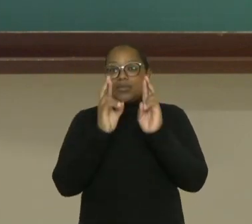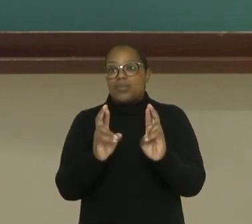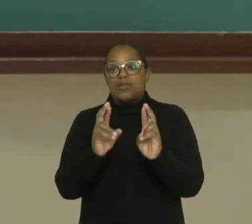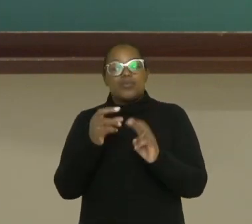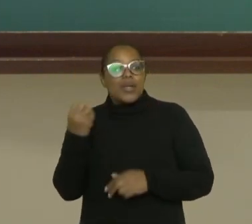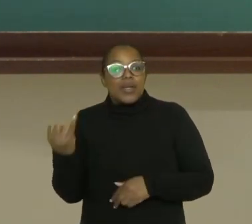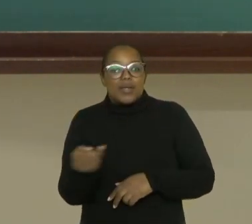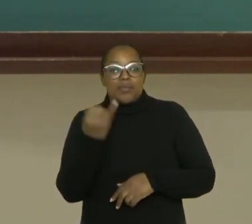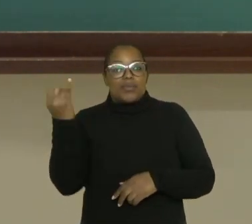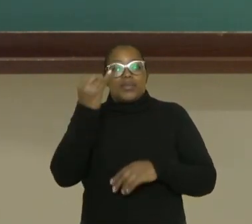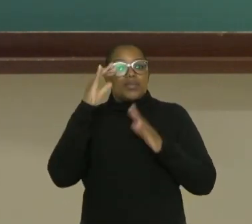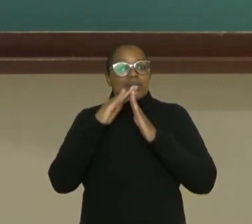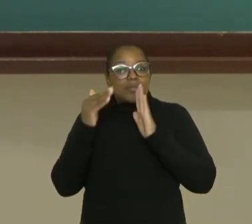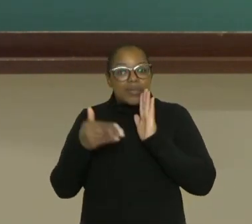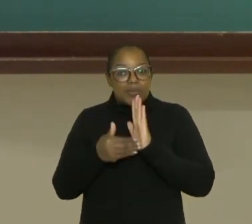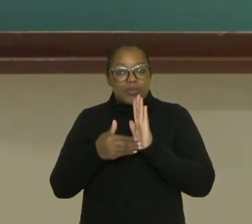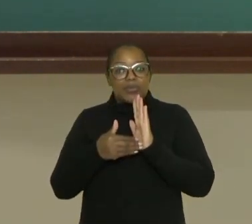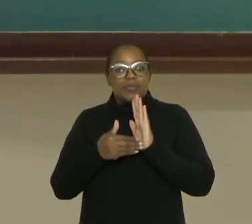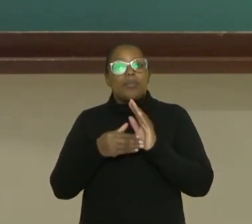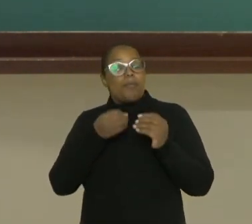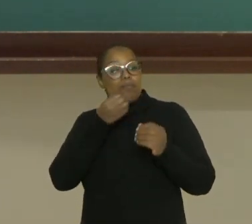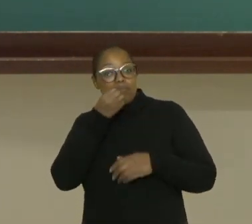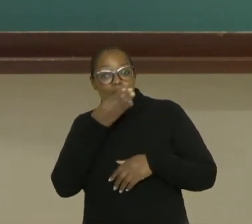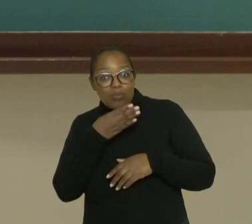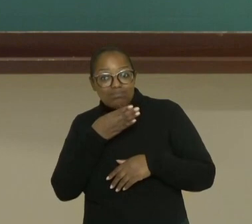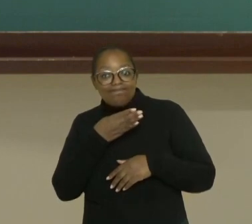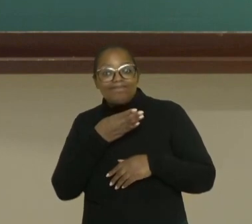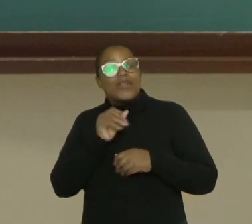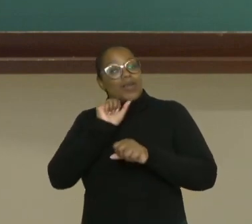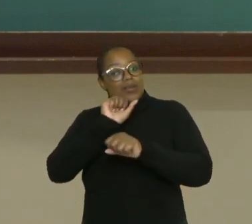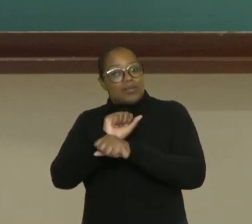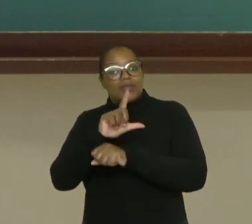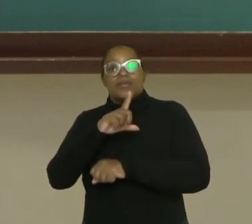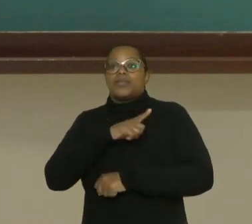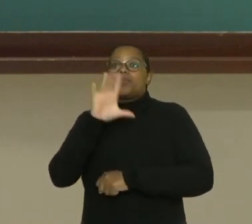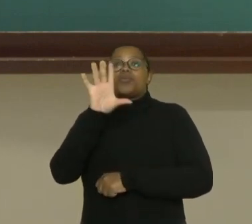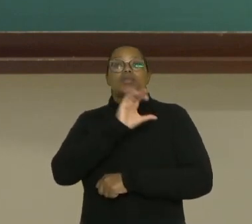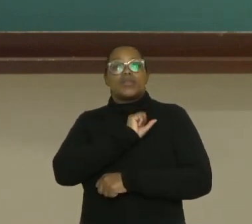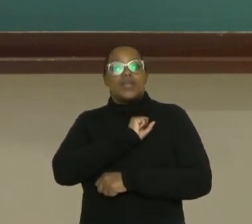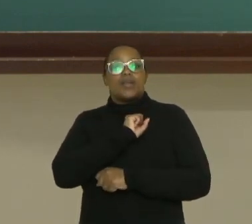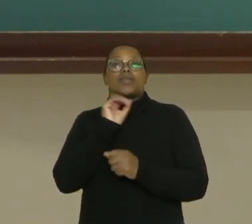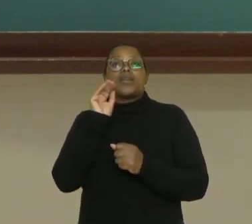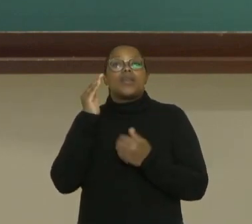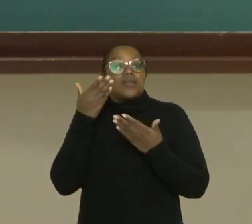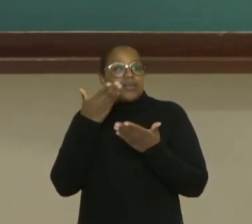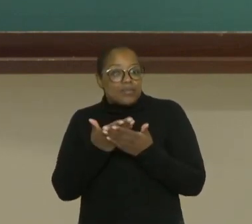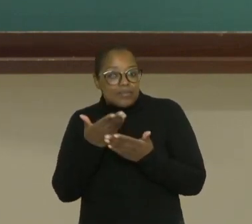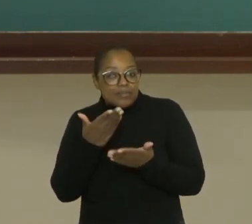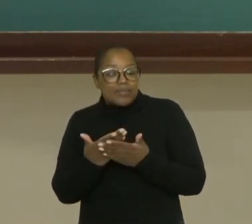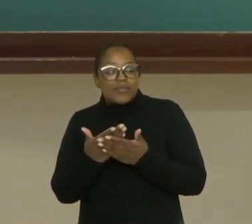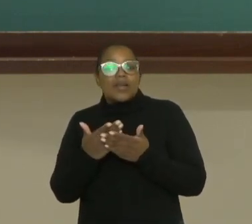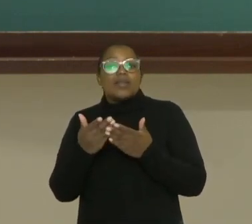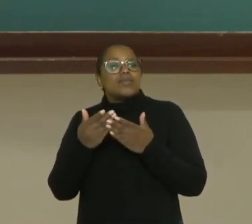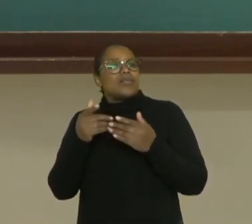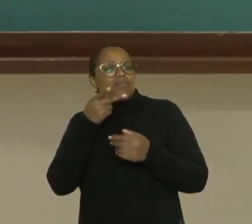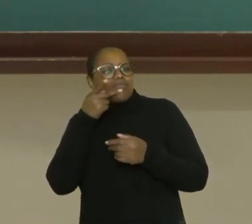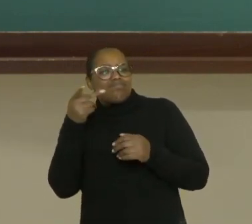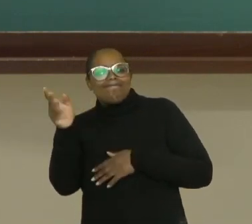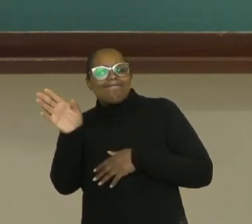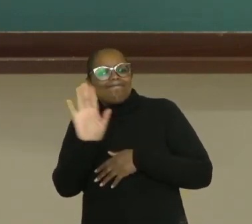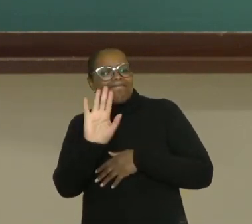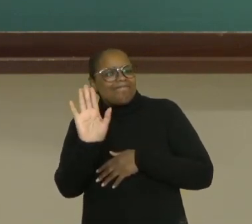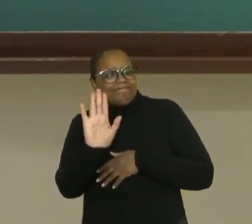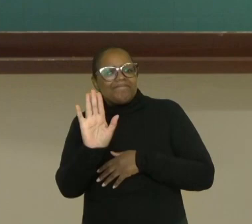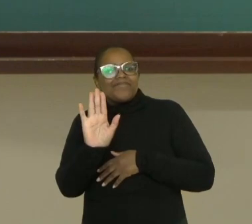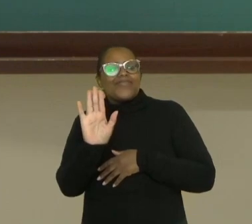equilíbrio com a natureza. Bem, eu espero que vocês tenham gostado desta aula e eu me despeço de vocês